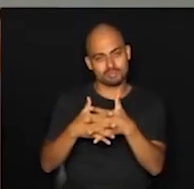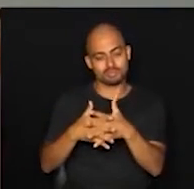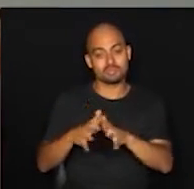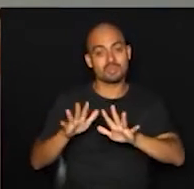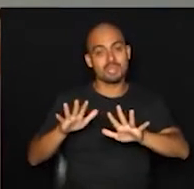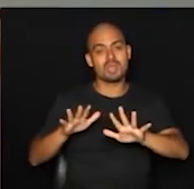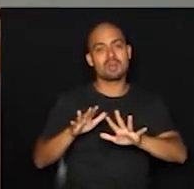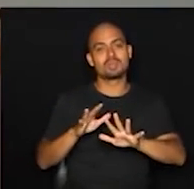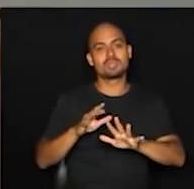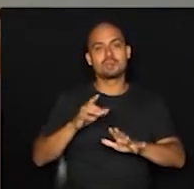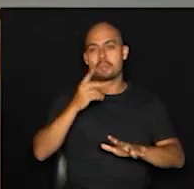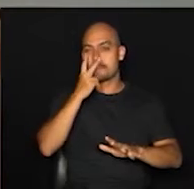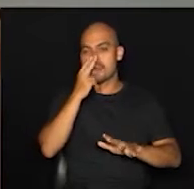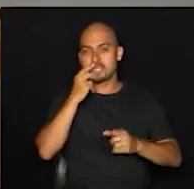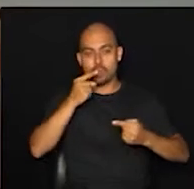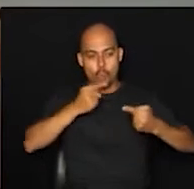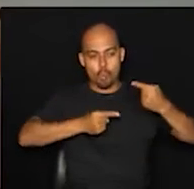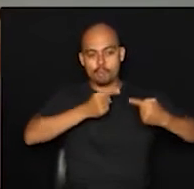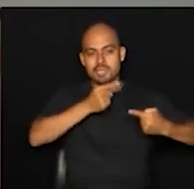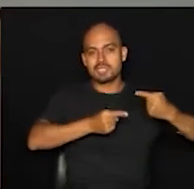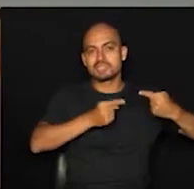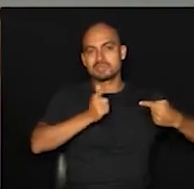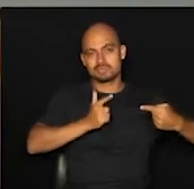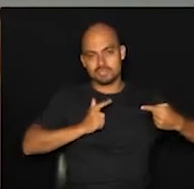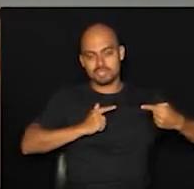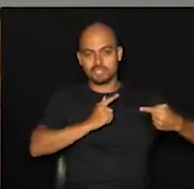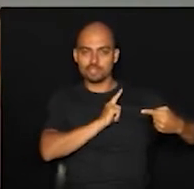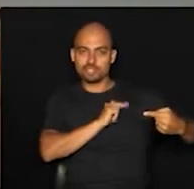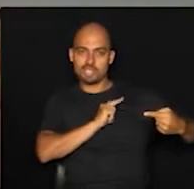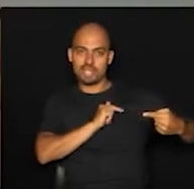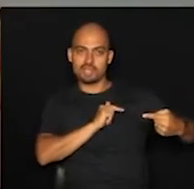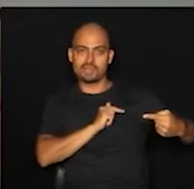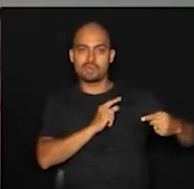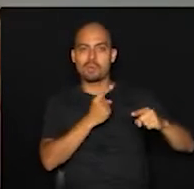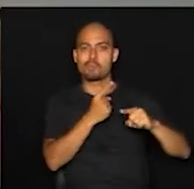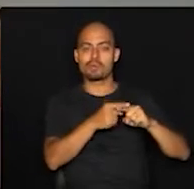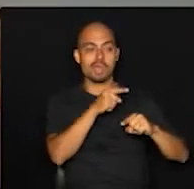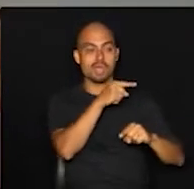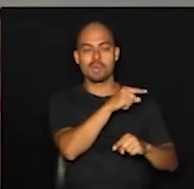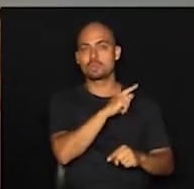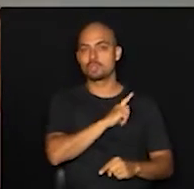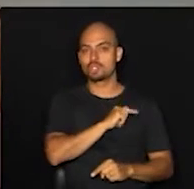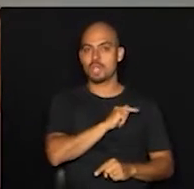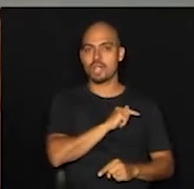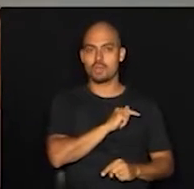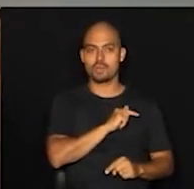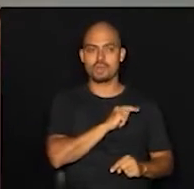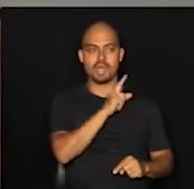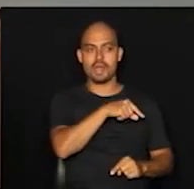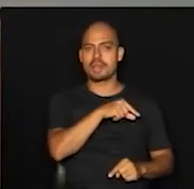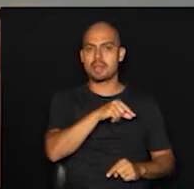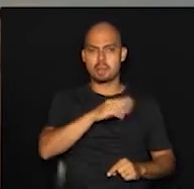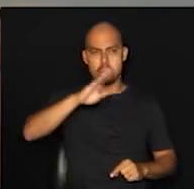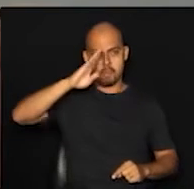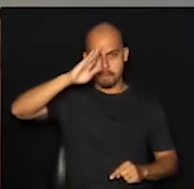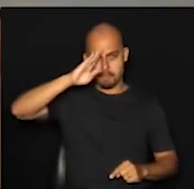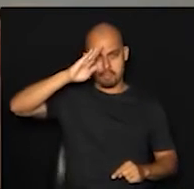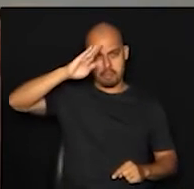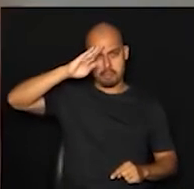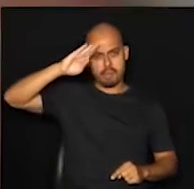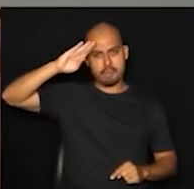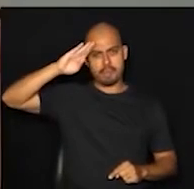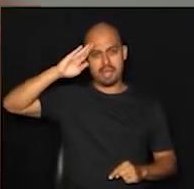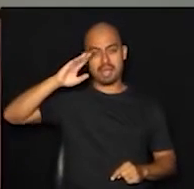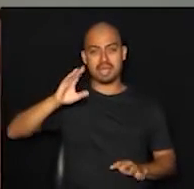uma competição forte com o genro, porque o genro era era efetivamente militar, Dom Pedro II não era